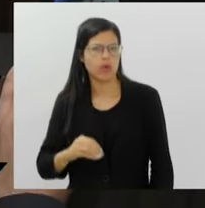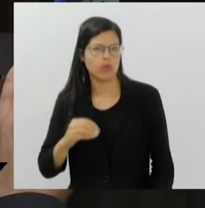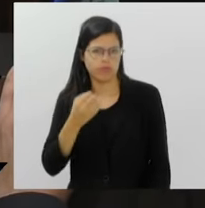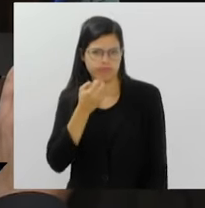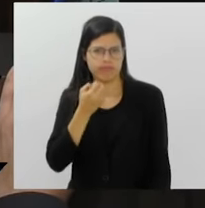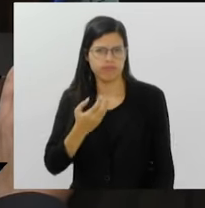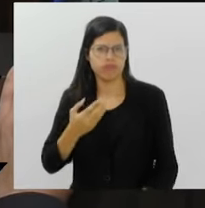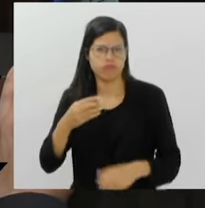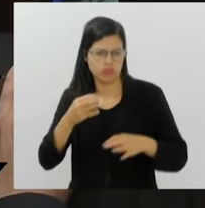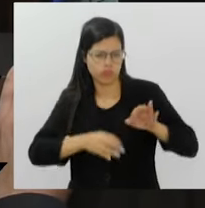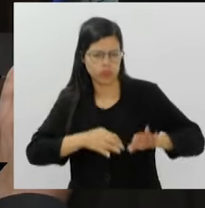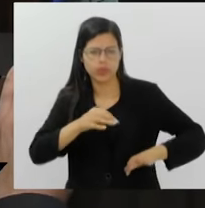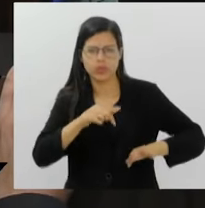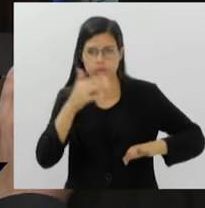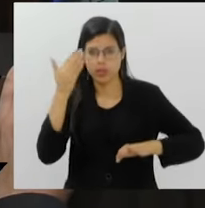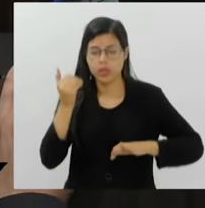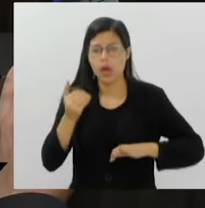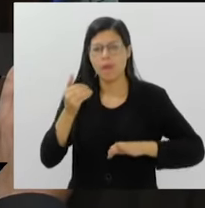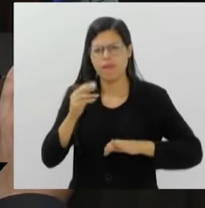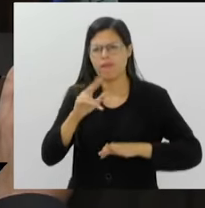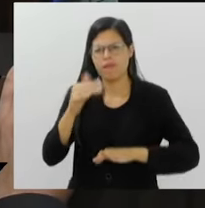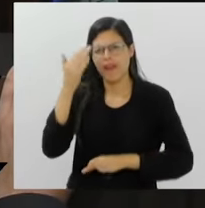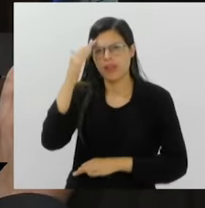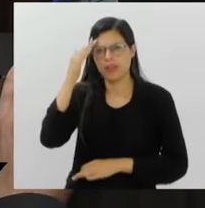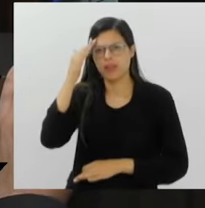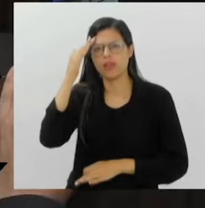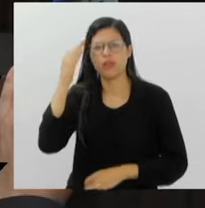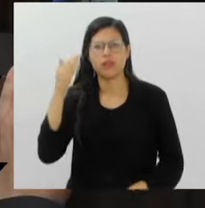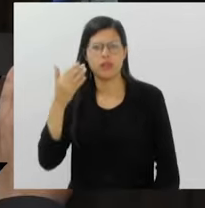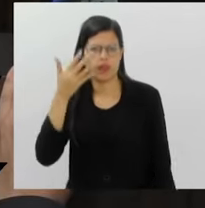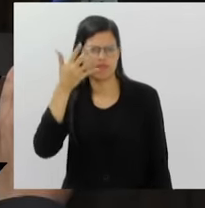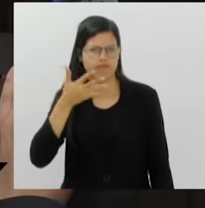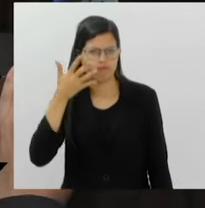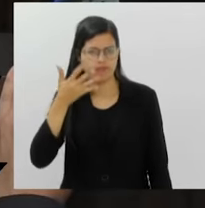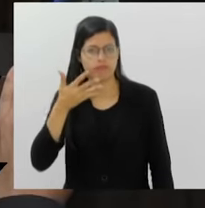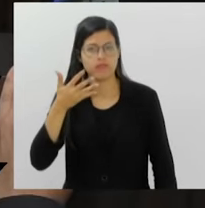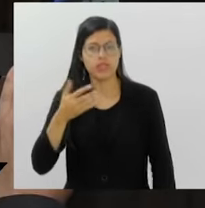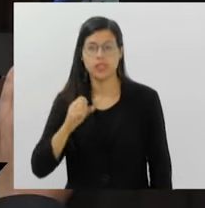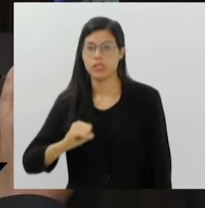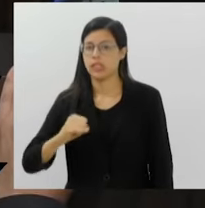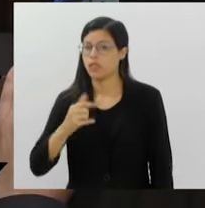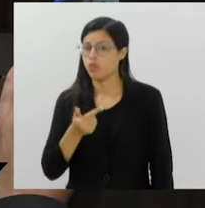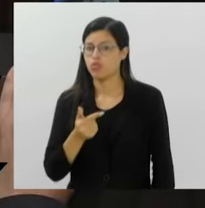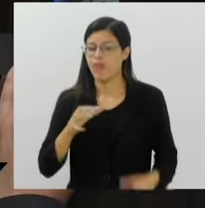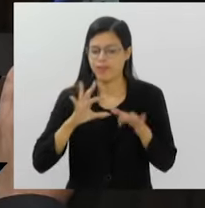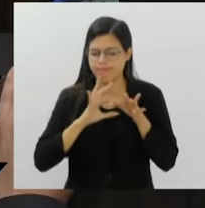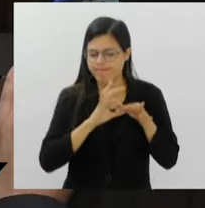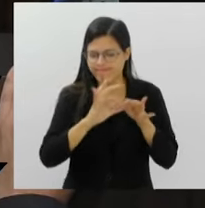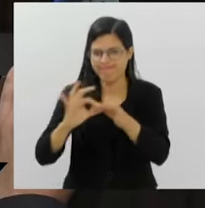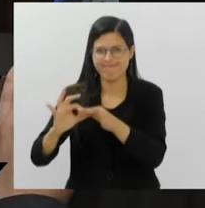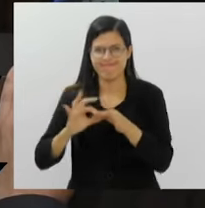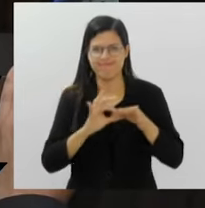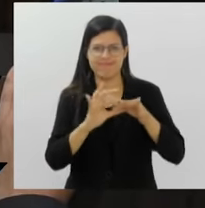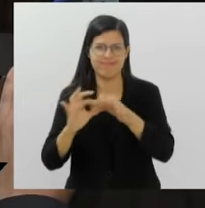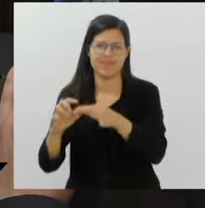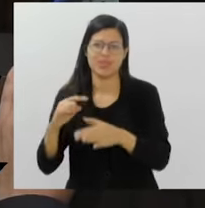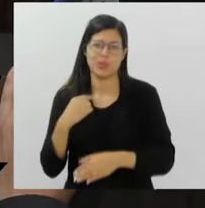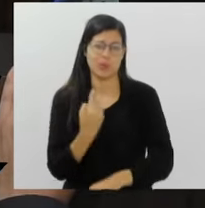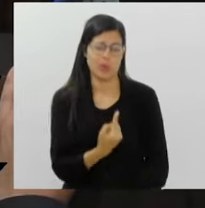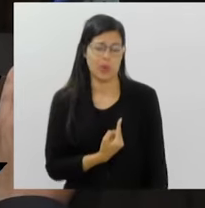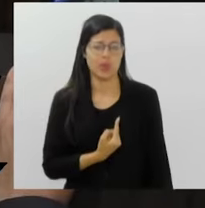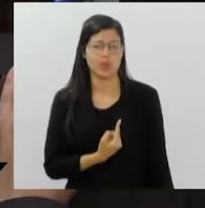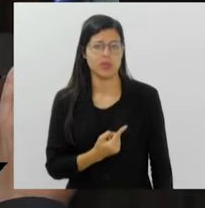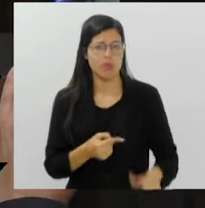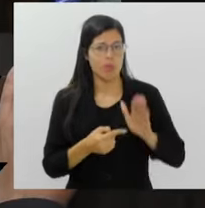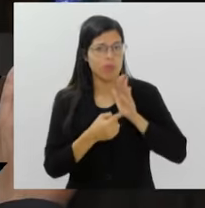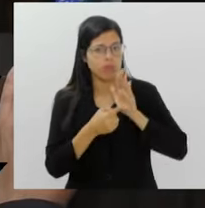vai entender isso aqui que a gente está falando. Mas repito, se não tiver esse abraço de todos nós mostrando